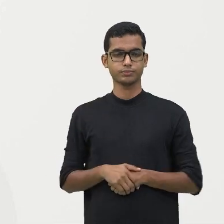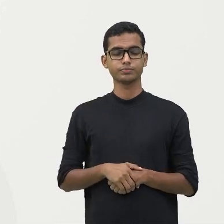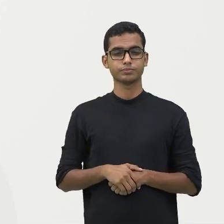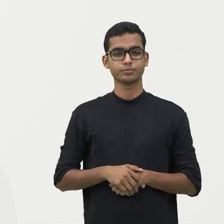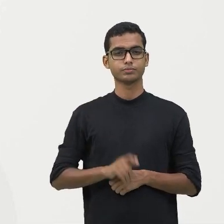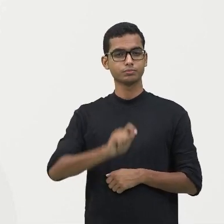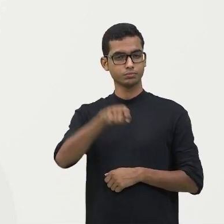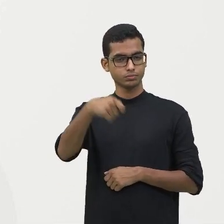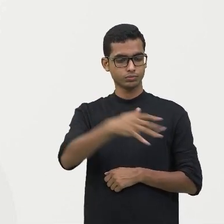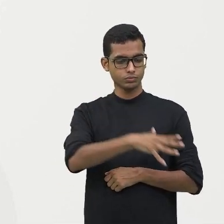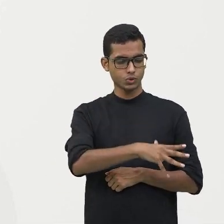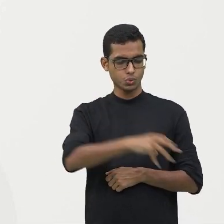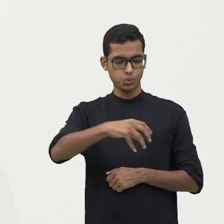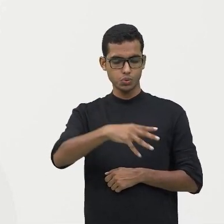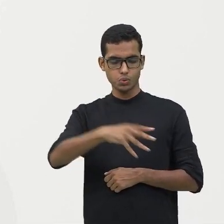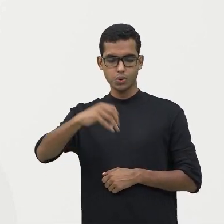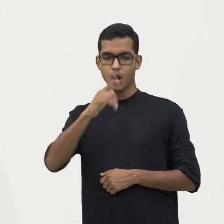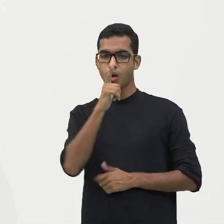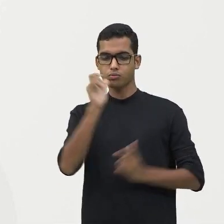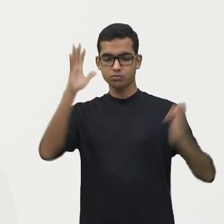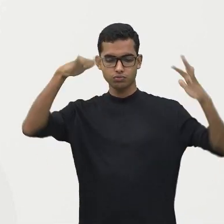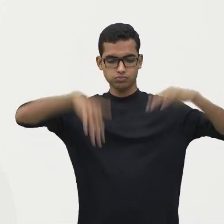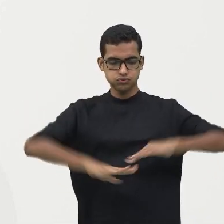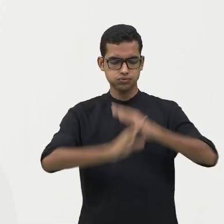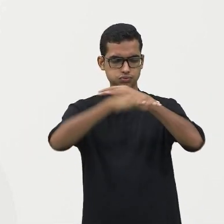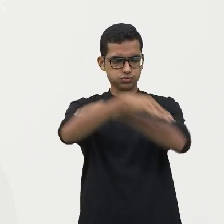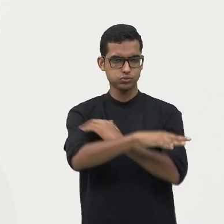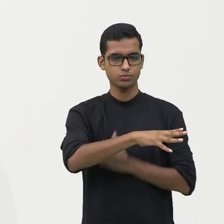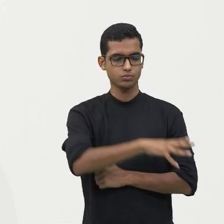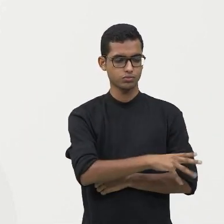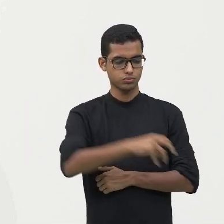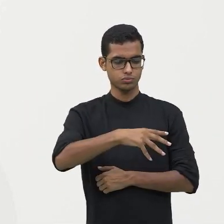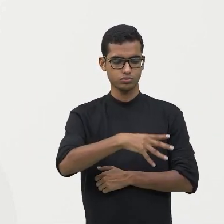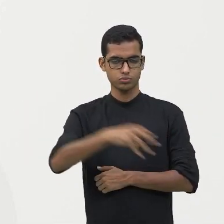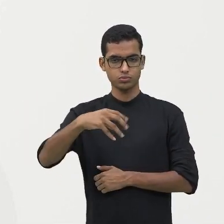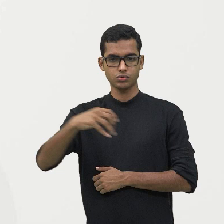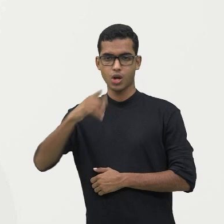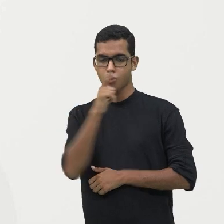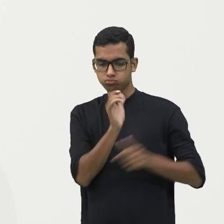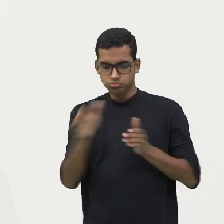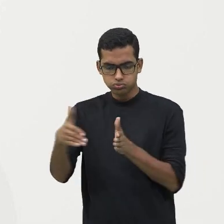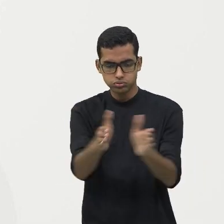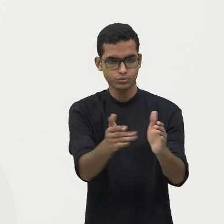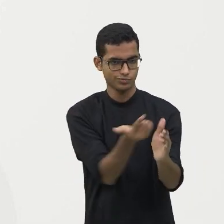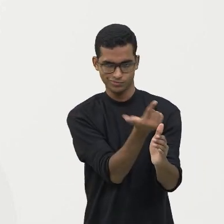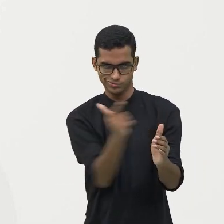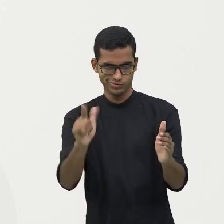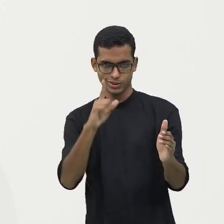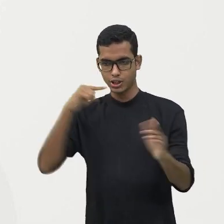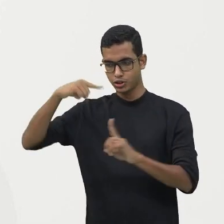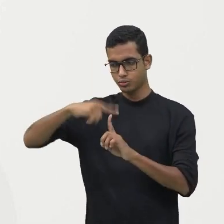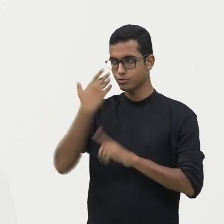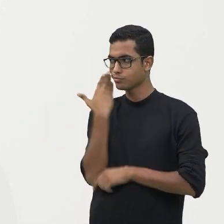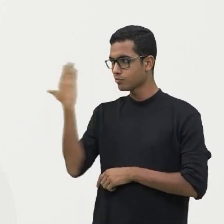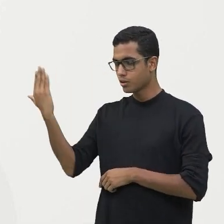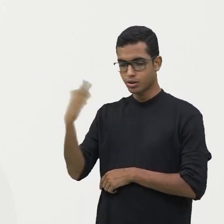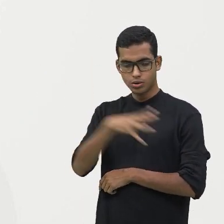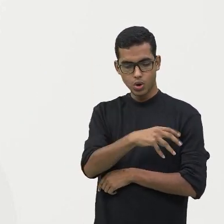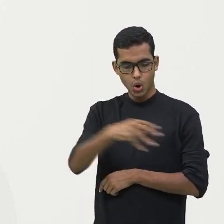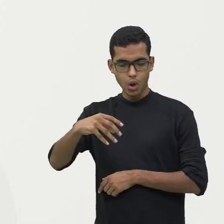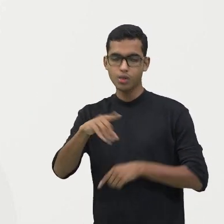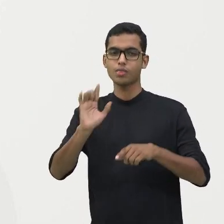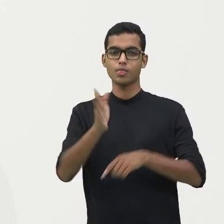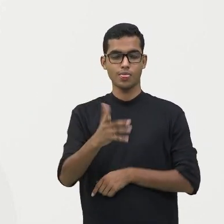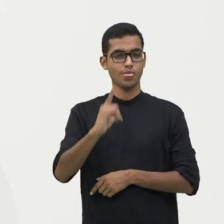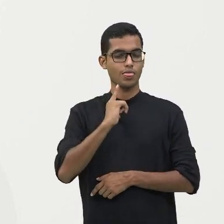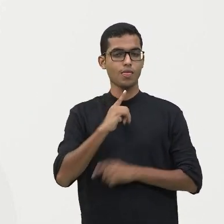tá? Marinho, tá bom? A gente não vai encontrar água viva no rio, graças a Deus, já basta Candiru, já